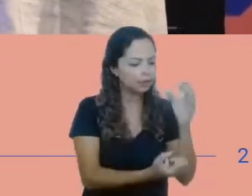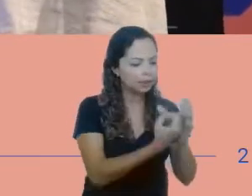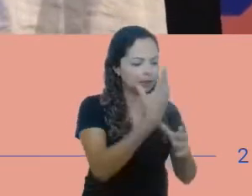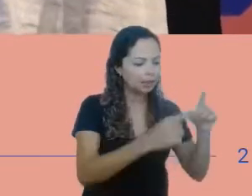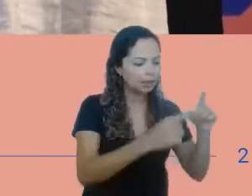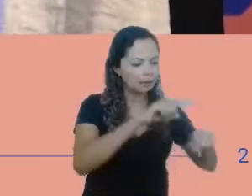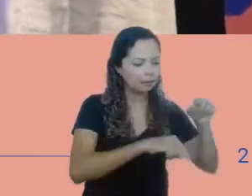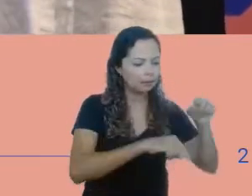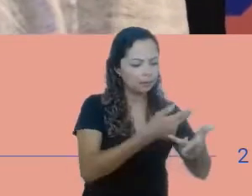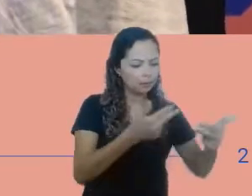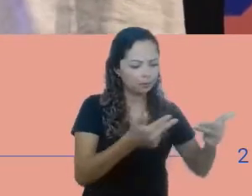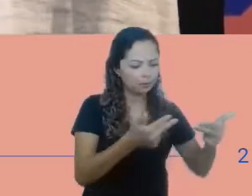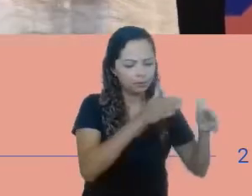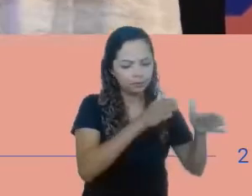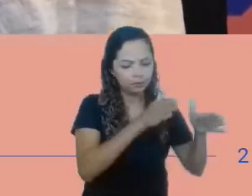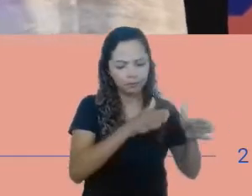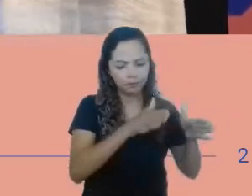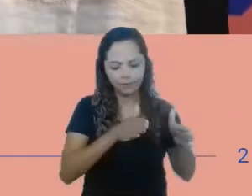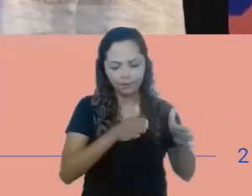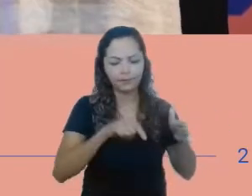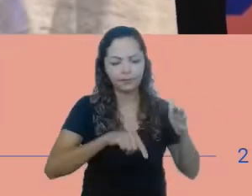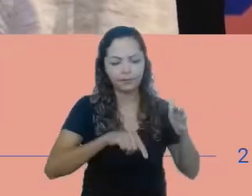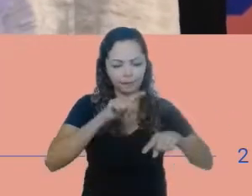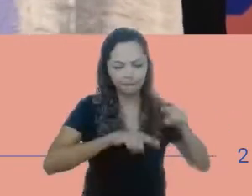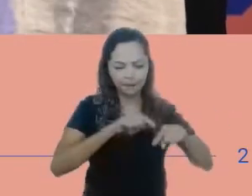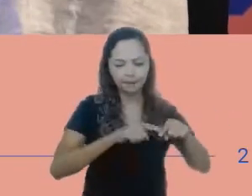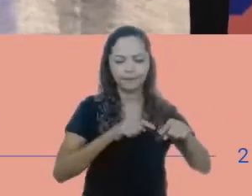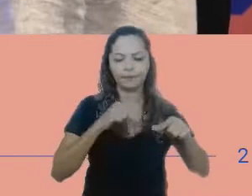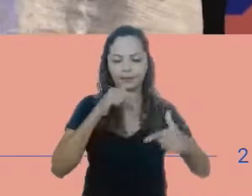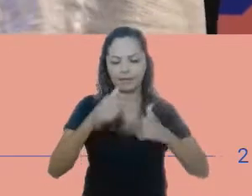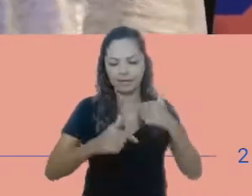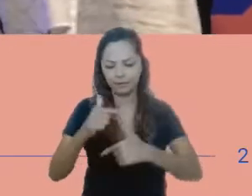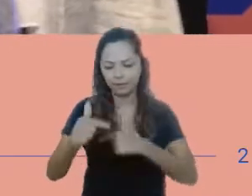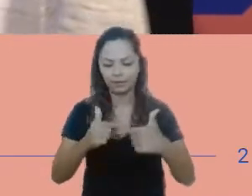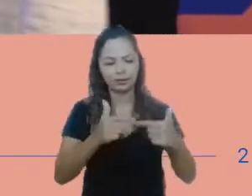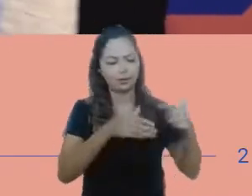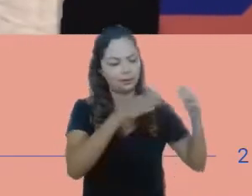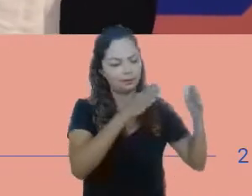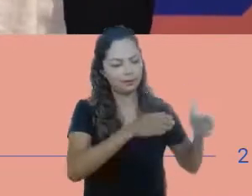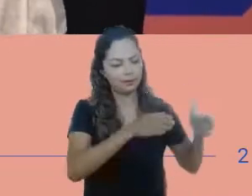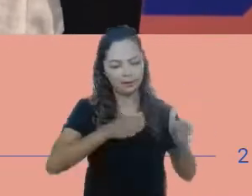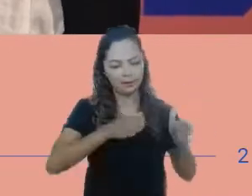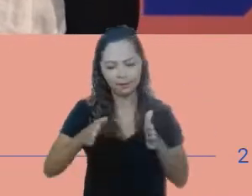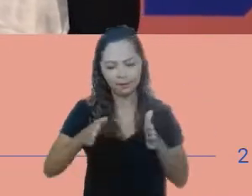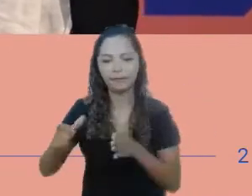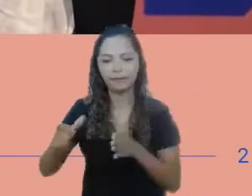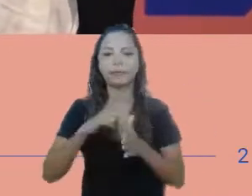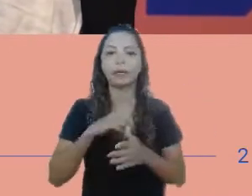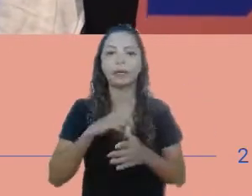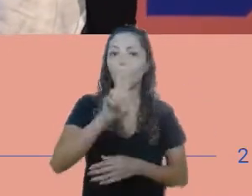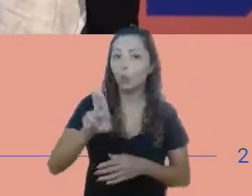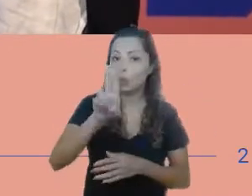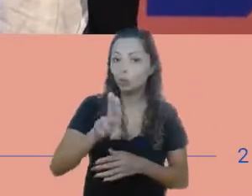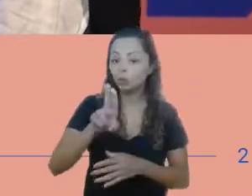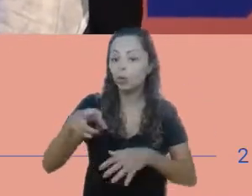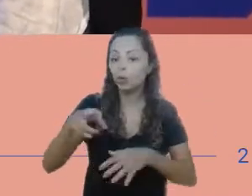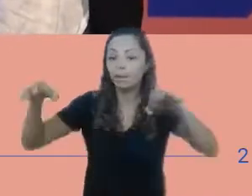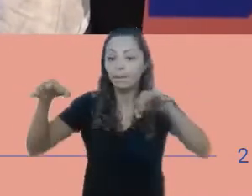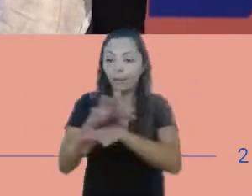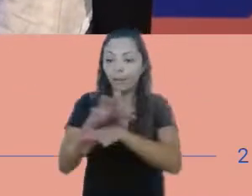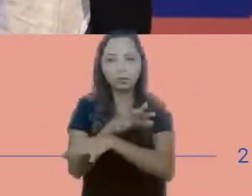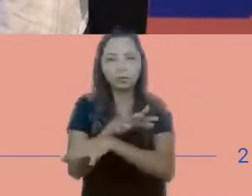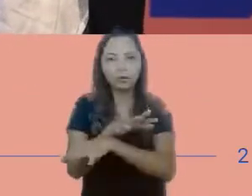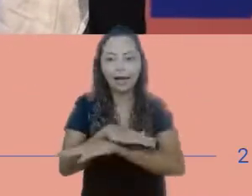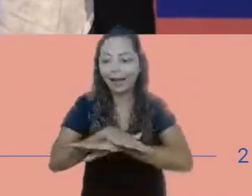serviços sempre pensando sem esquecer a fase de uso EA fase depois uso porque não pode mais